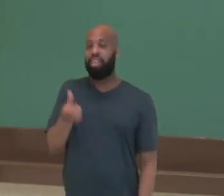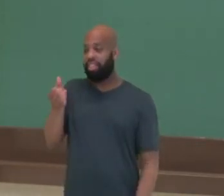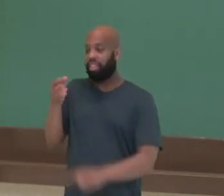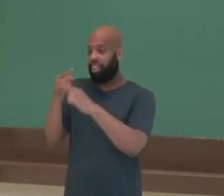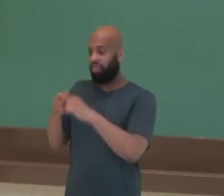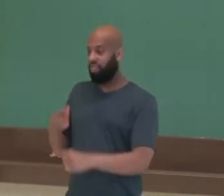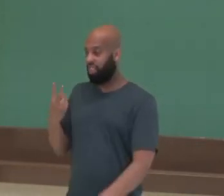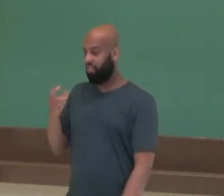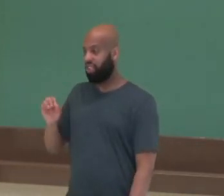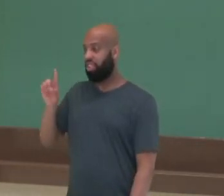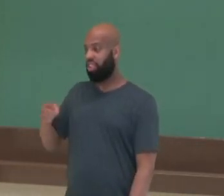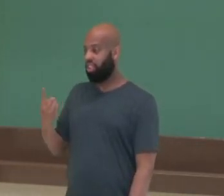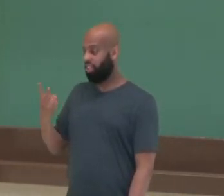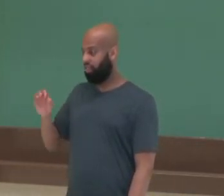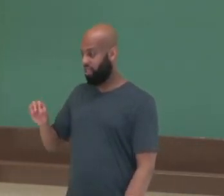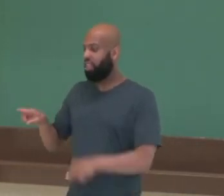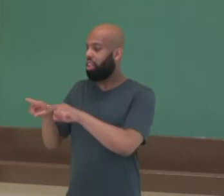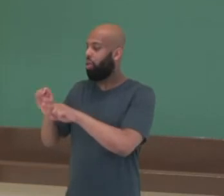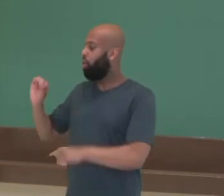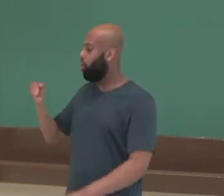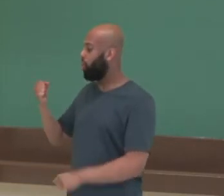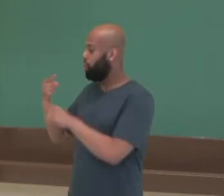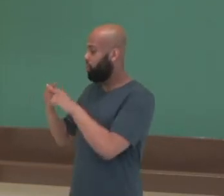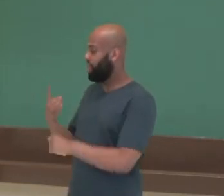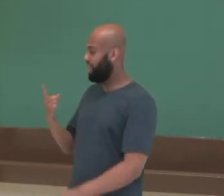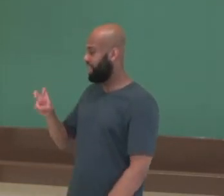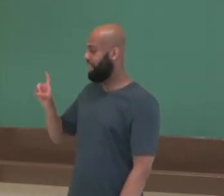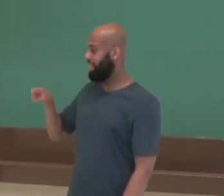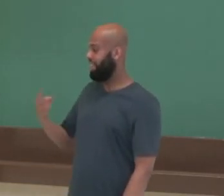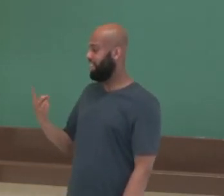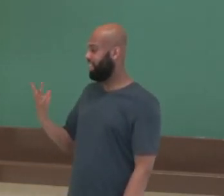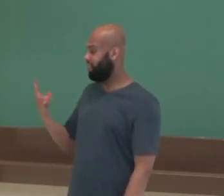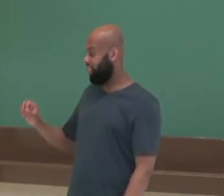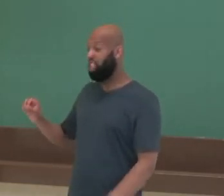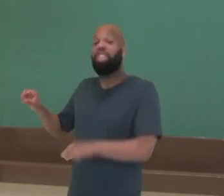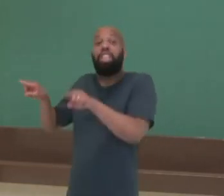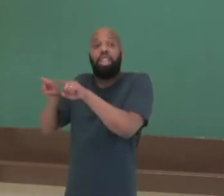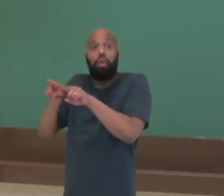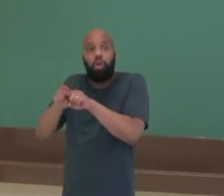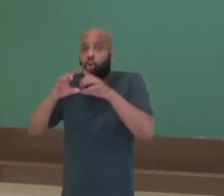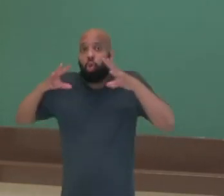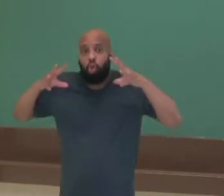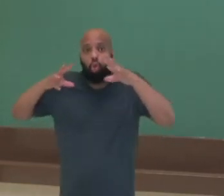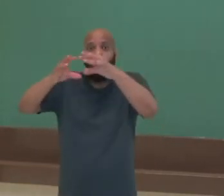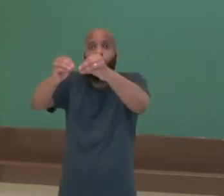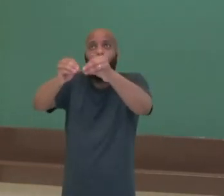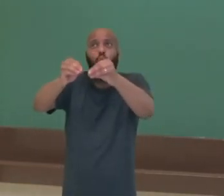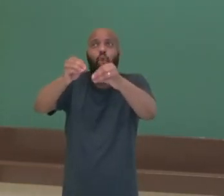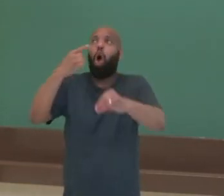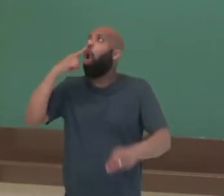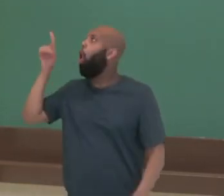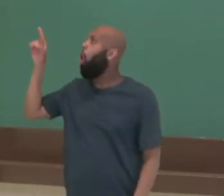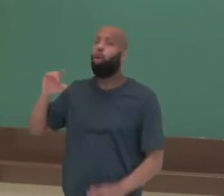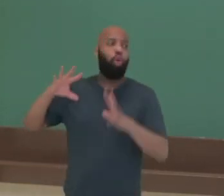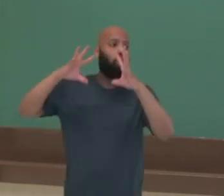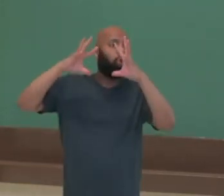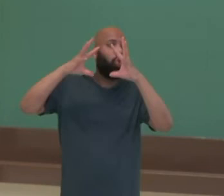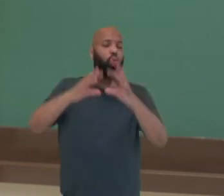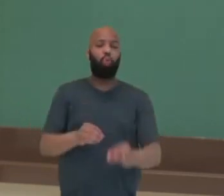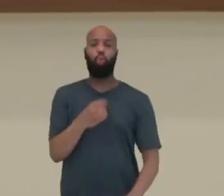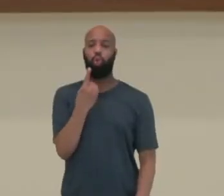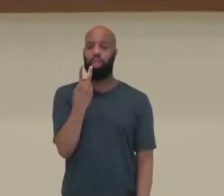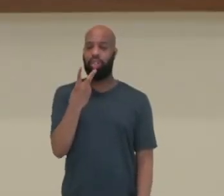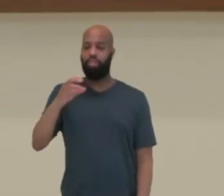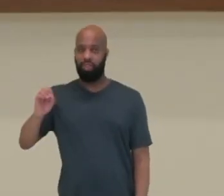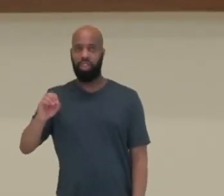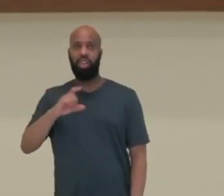20, 120. E 8 vezes 15, 120 também. Então, como todos os produtos entre